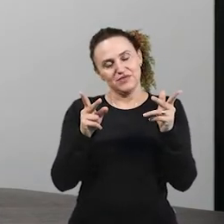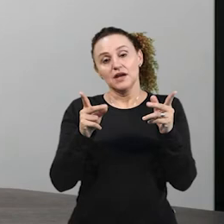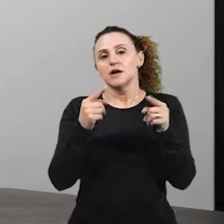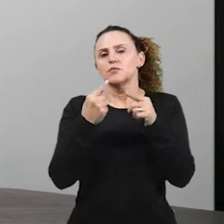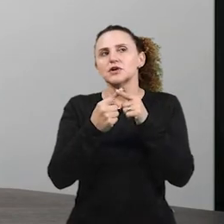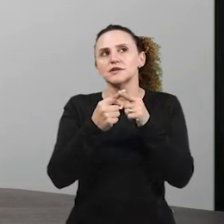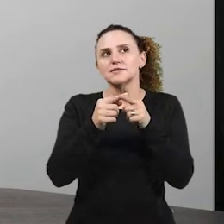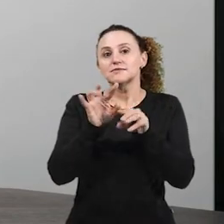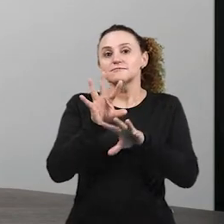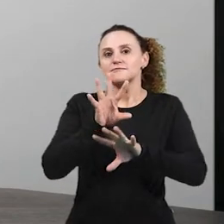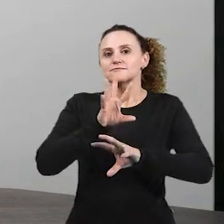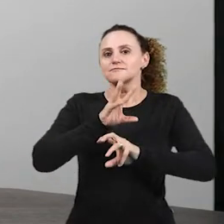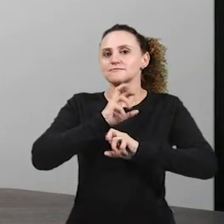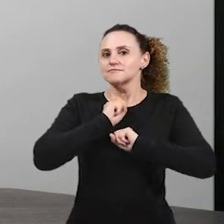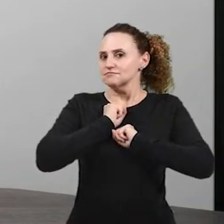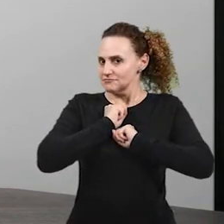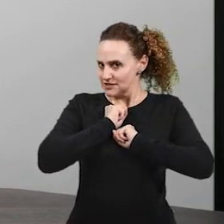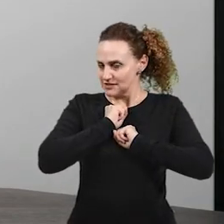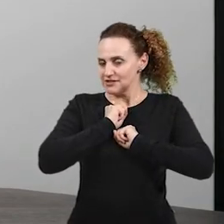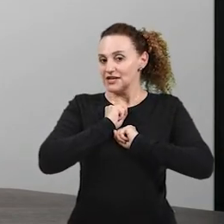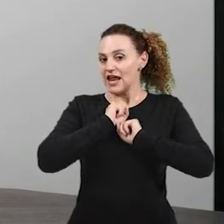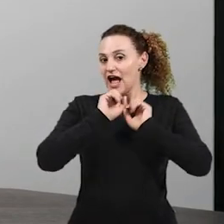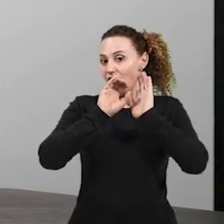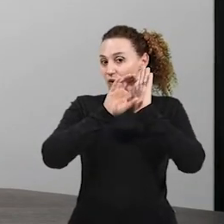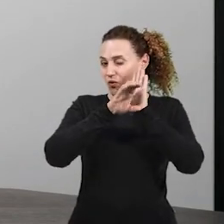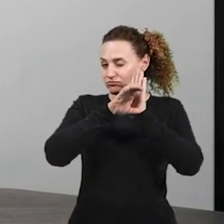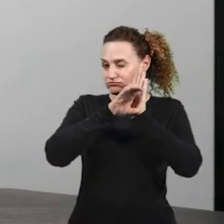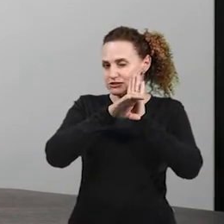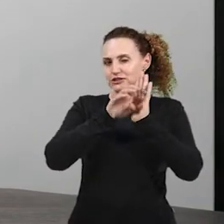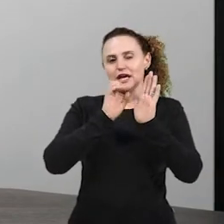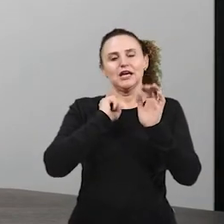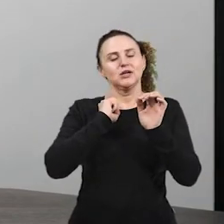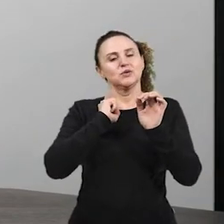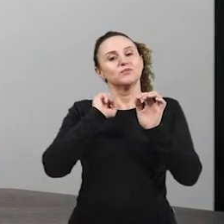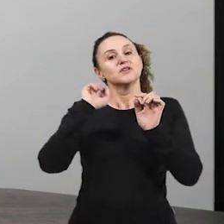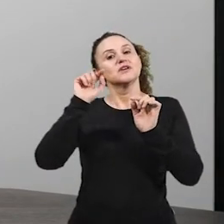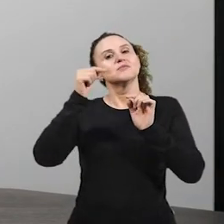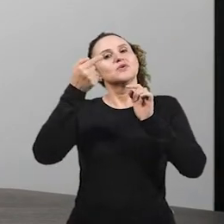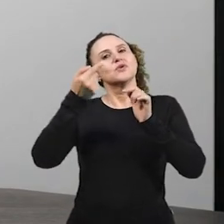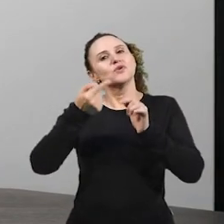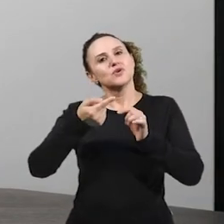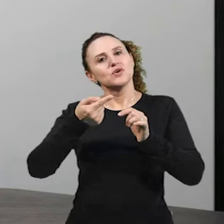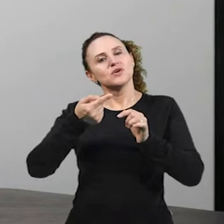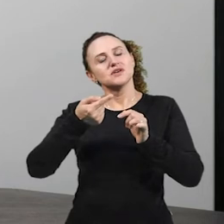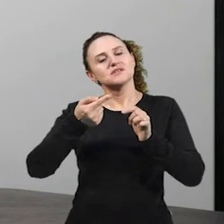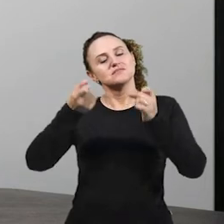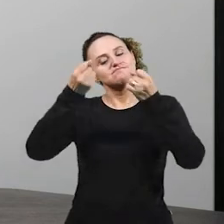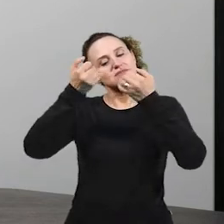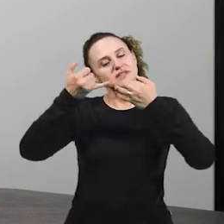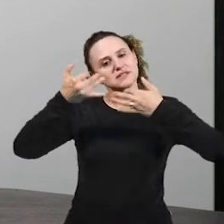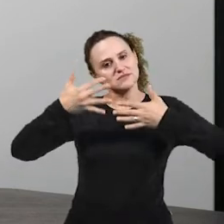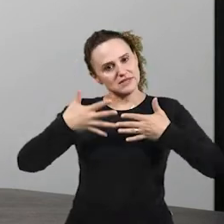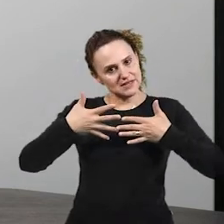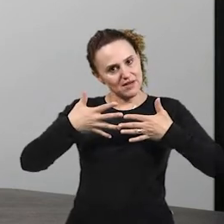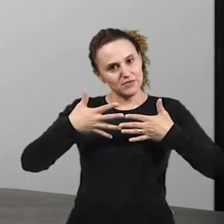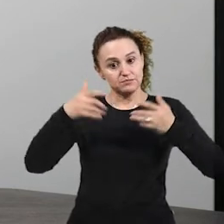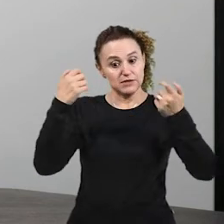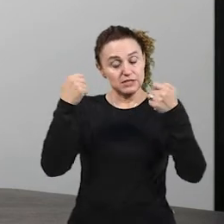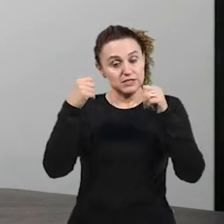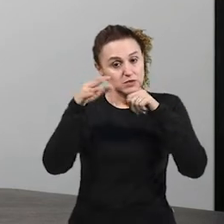vocês tem que assimilar ou conceito para depois vocês explicar em que vocês vão precisar